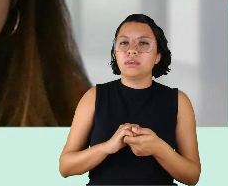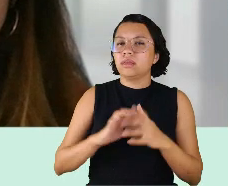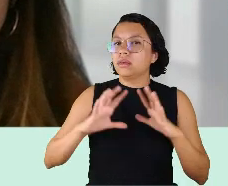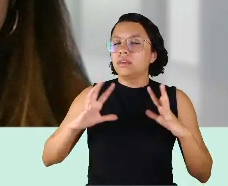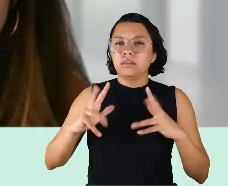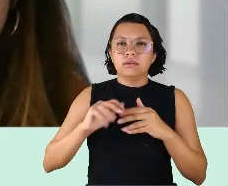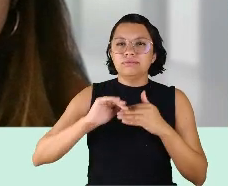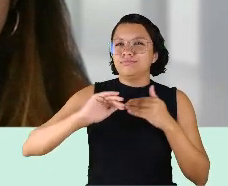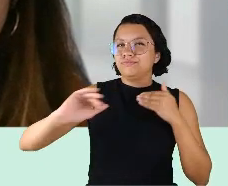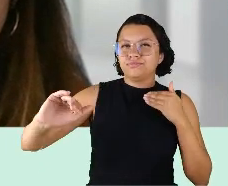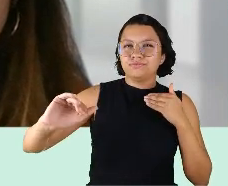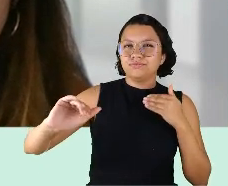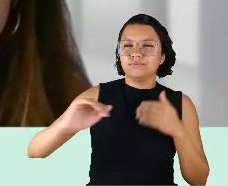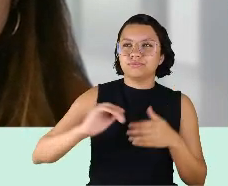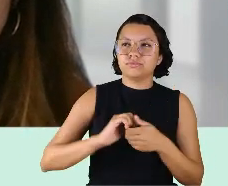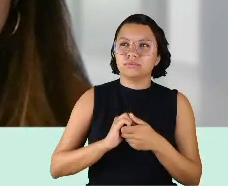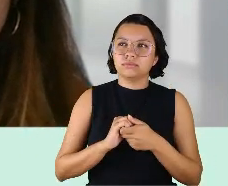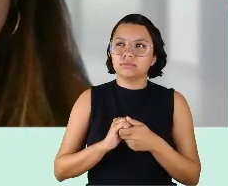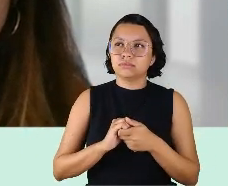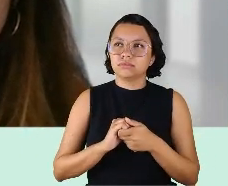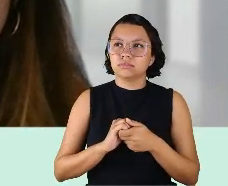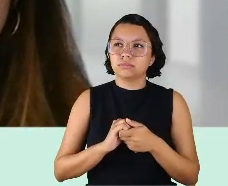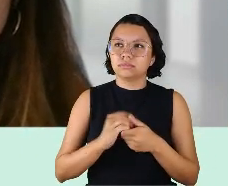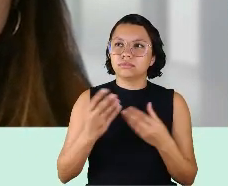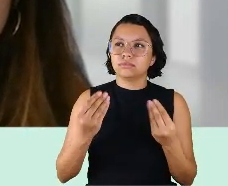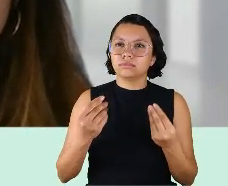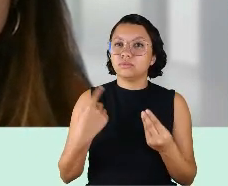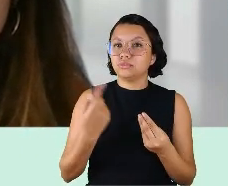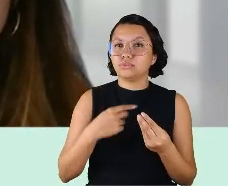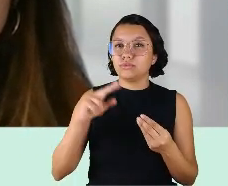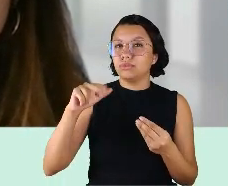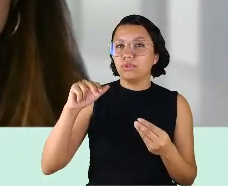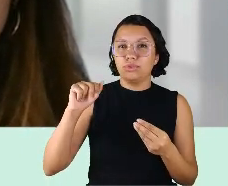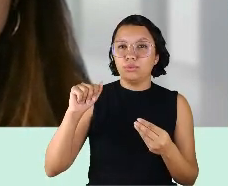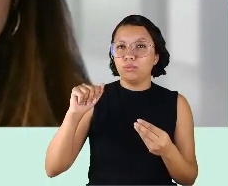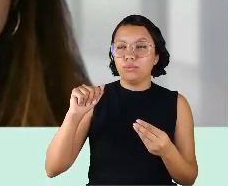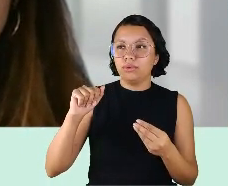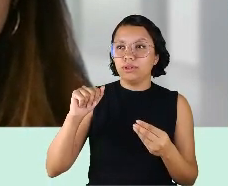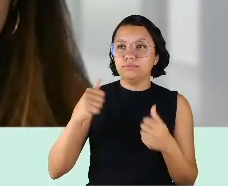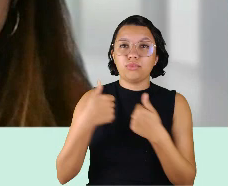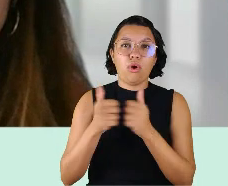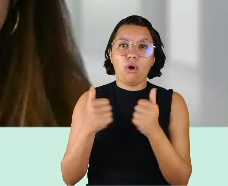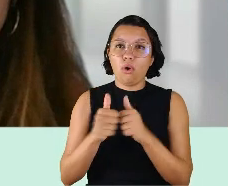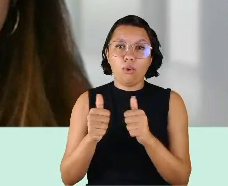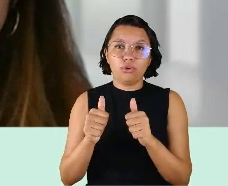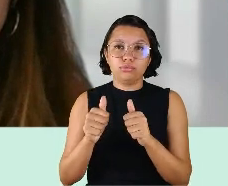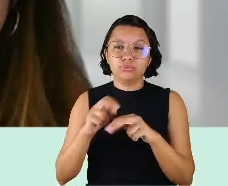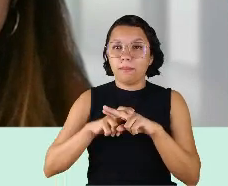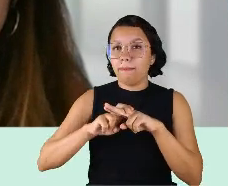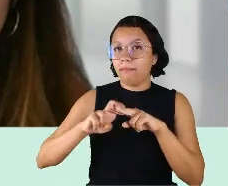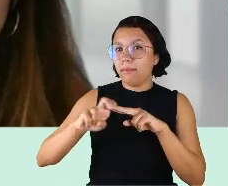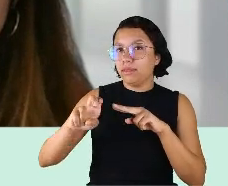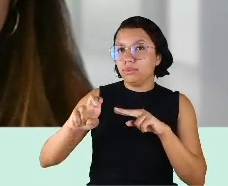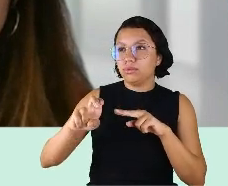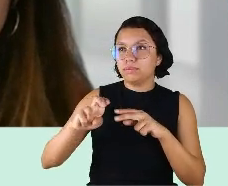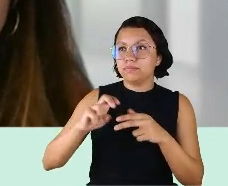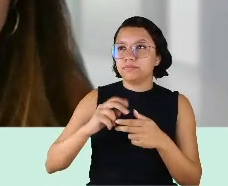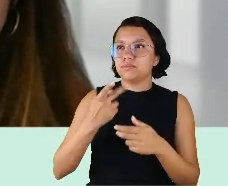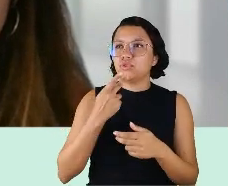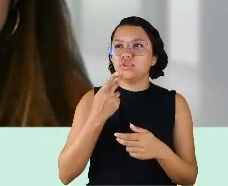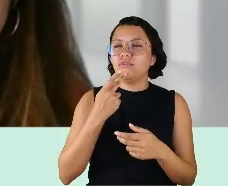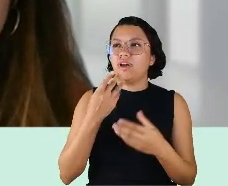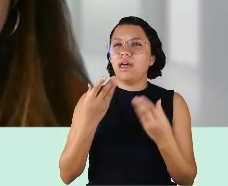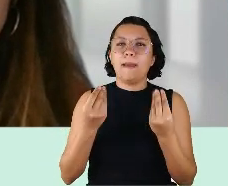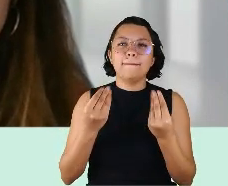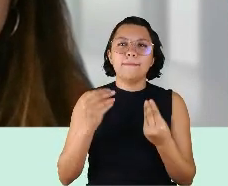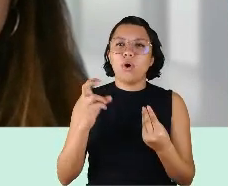realidade totalmente, né? Muitos de nós nunca andaram de ônibus, nem pegaram o metrô. Aliás, eu já